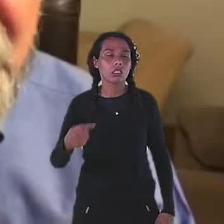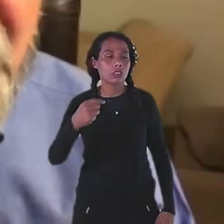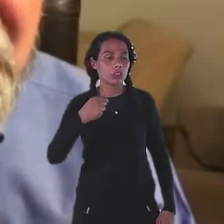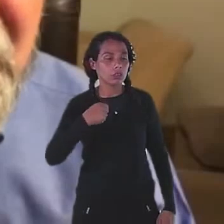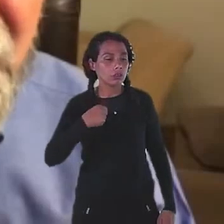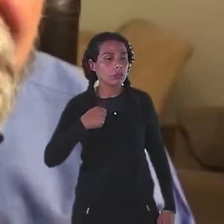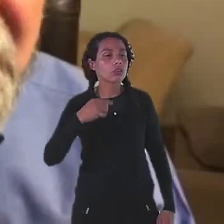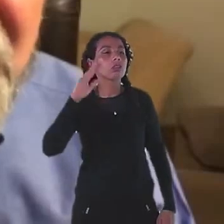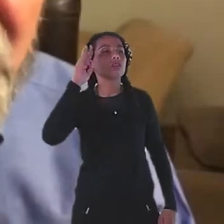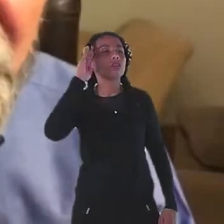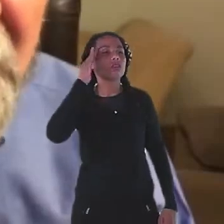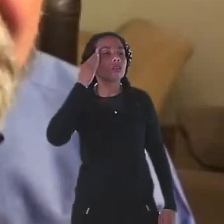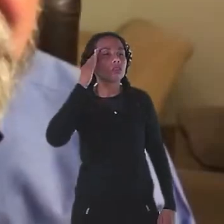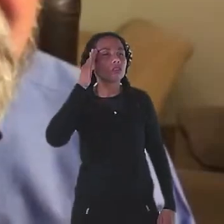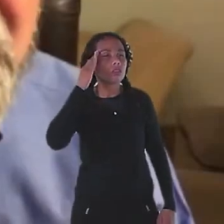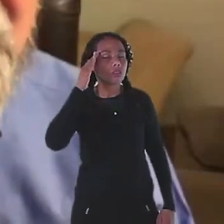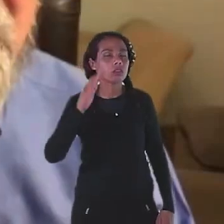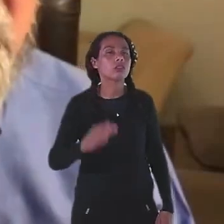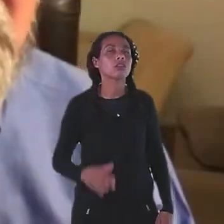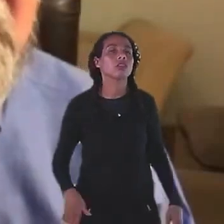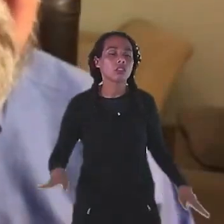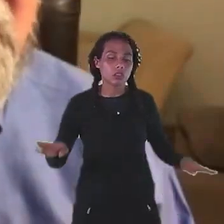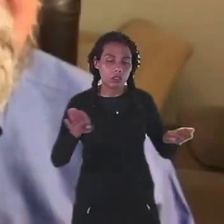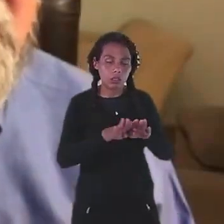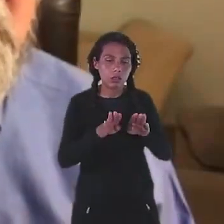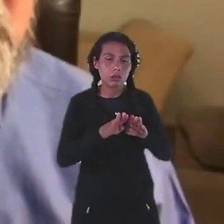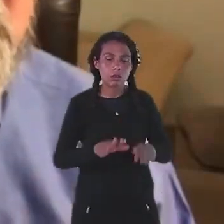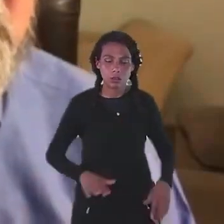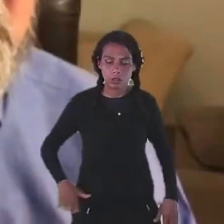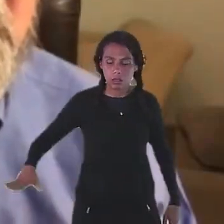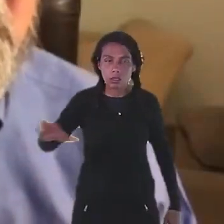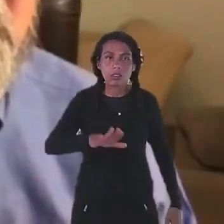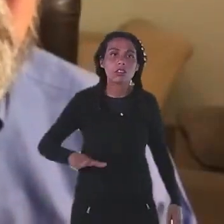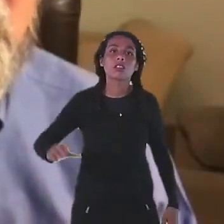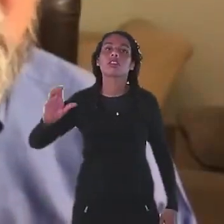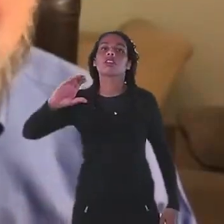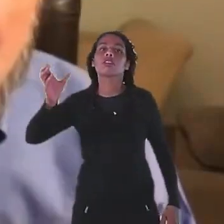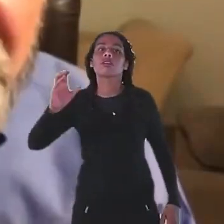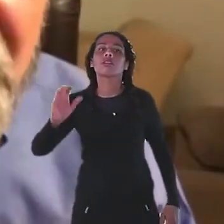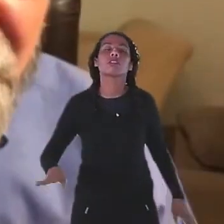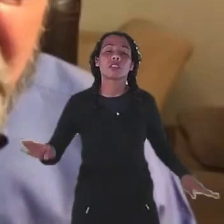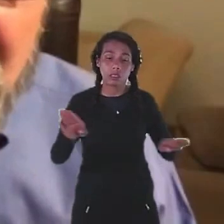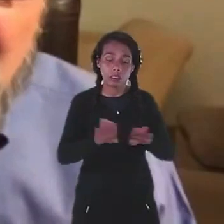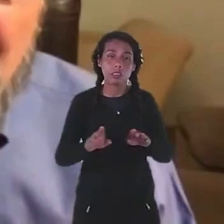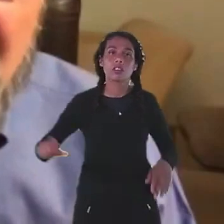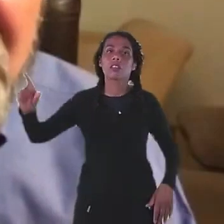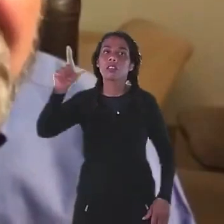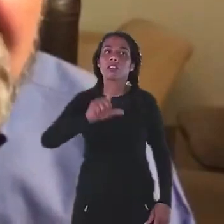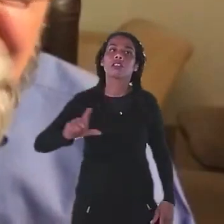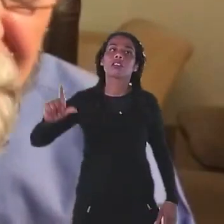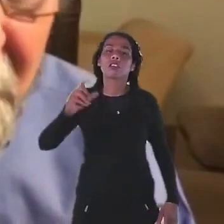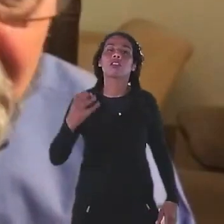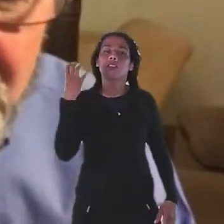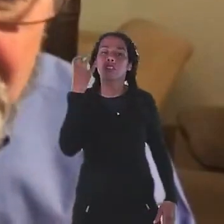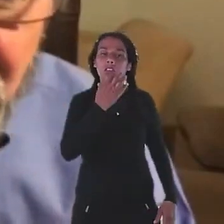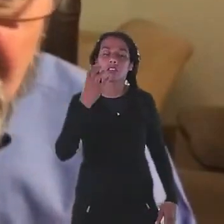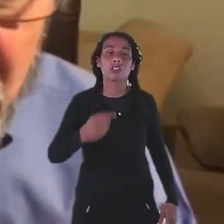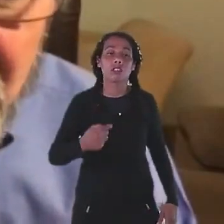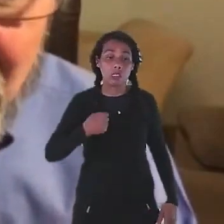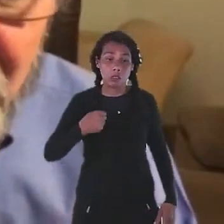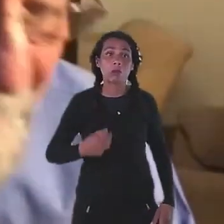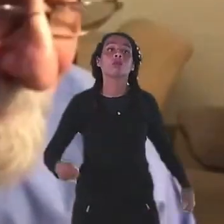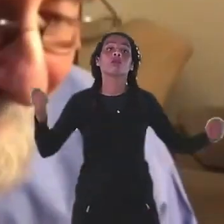eu tinha que fazer esse paralelo com as ciências humanas, com a arte, com a literatura, com a música, a história da música, né?